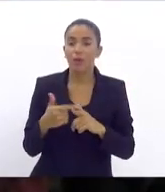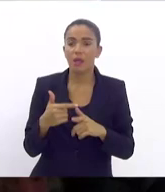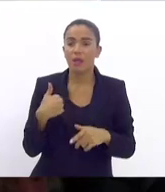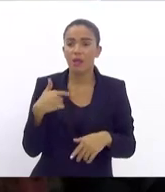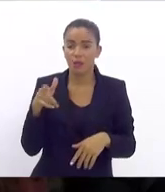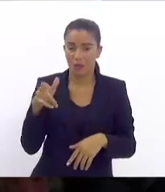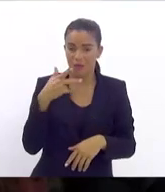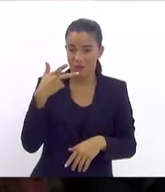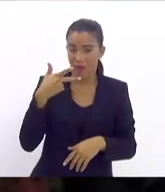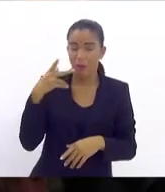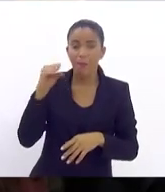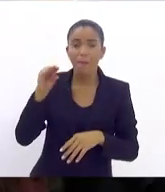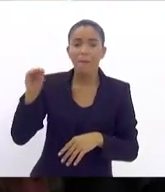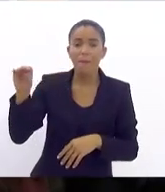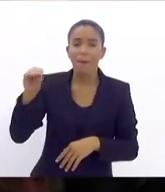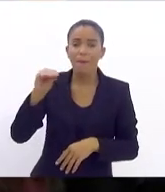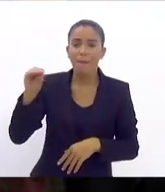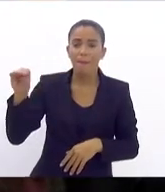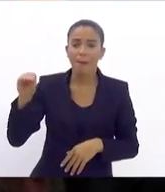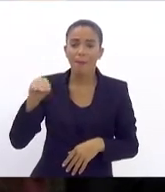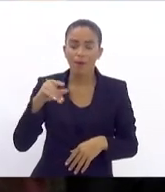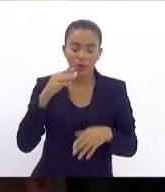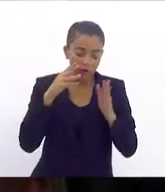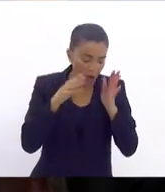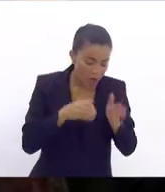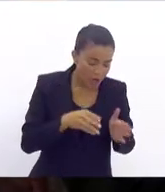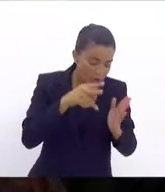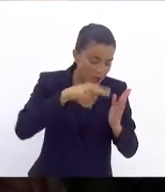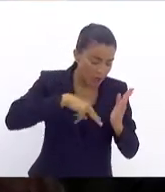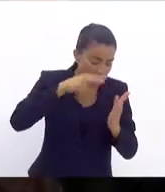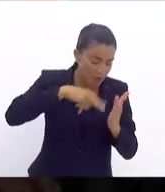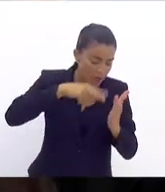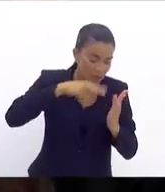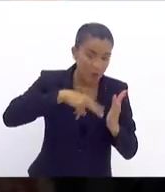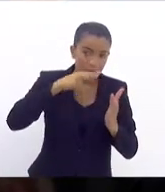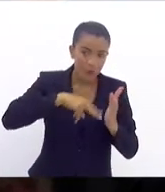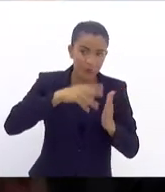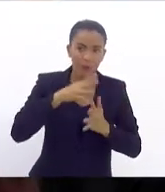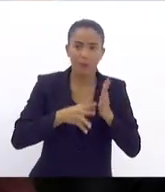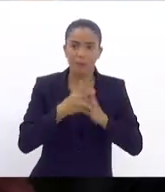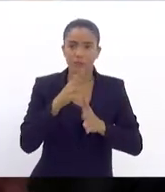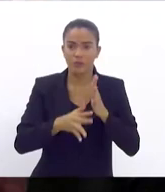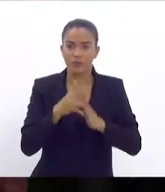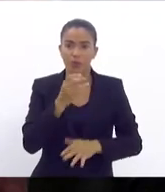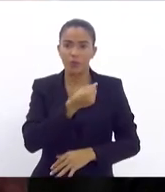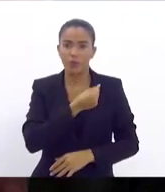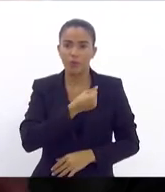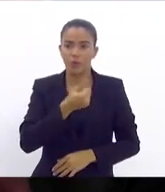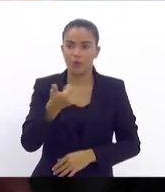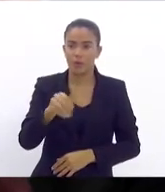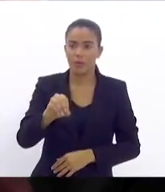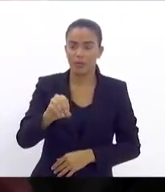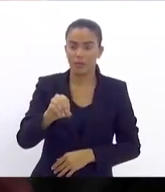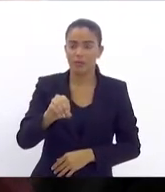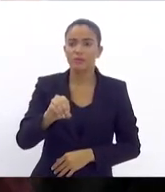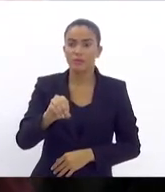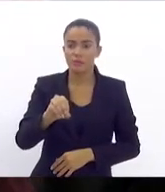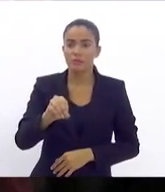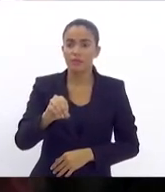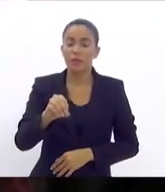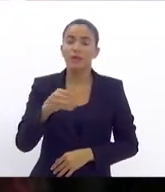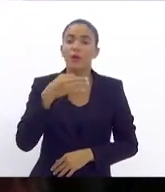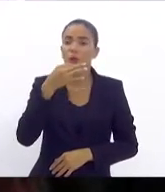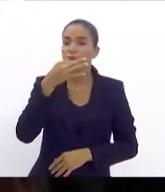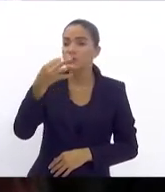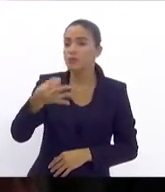na hora que o senhor falou, eu estava exatamente me detendo na leitura da prejudicabilidade do 10 e ia